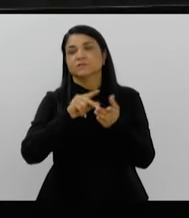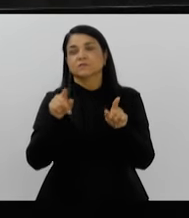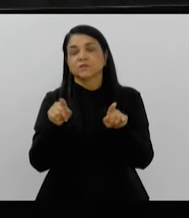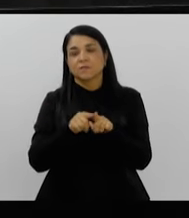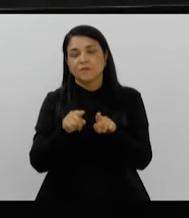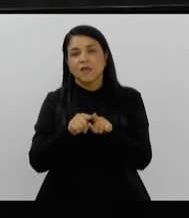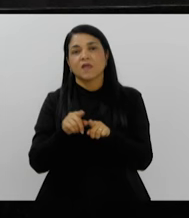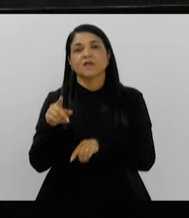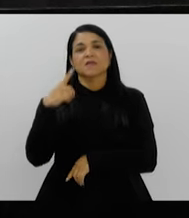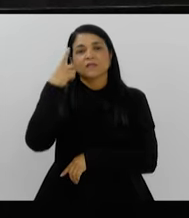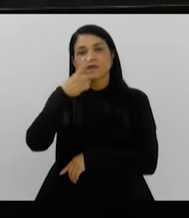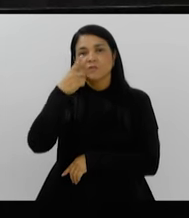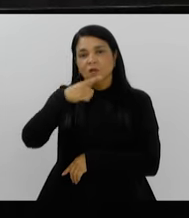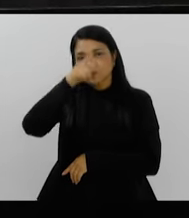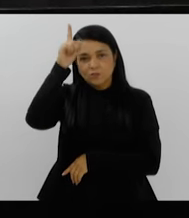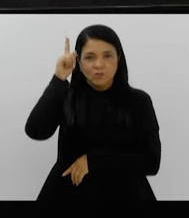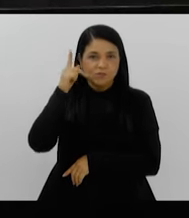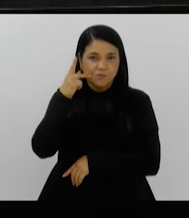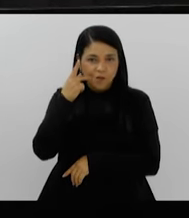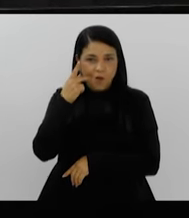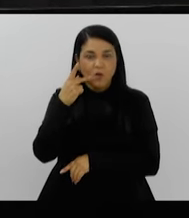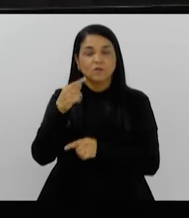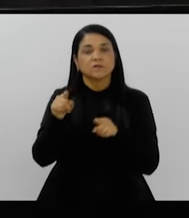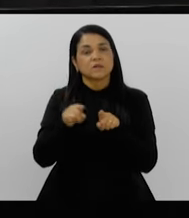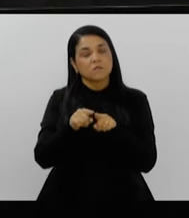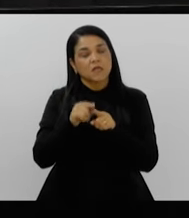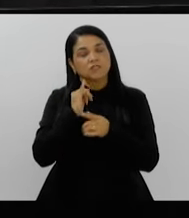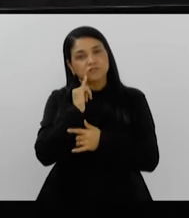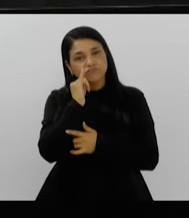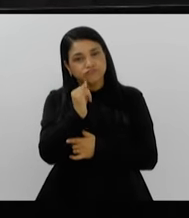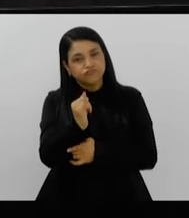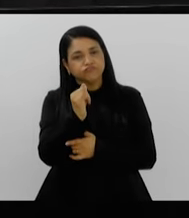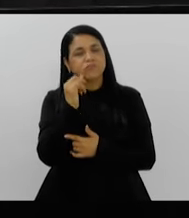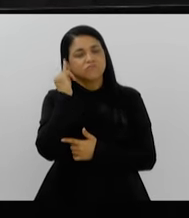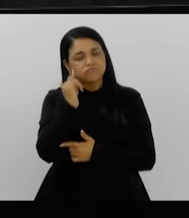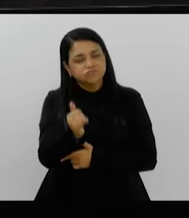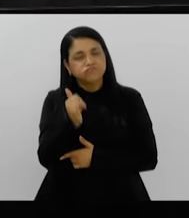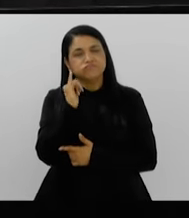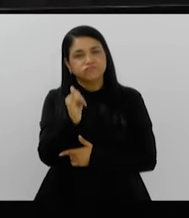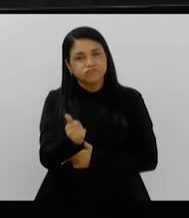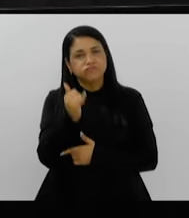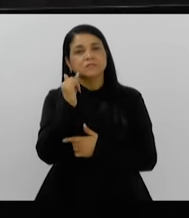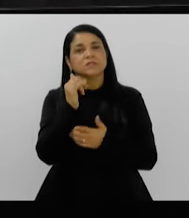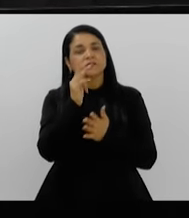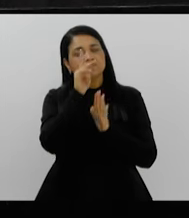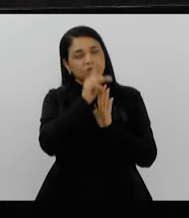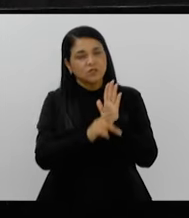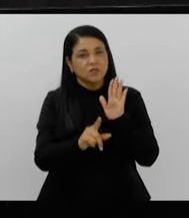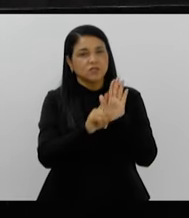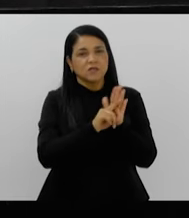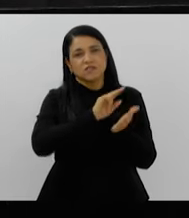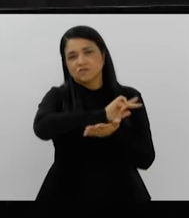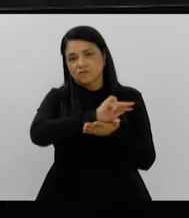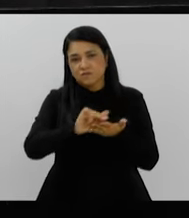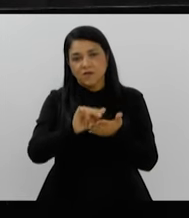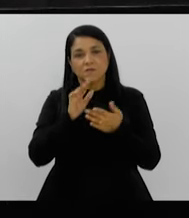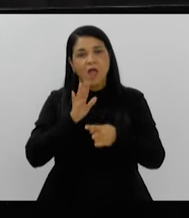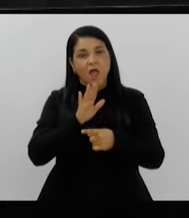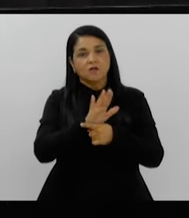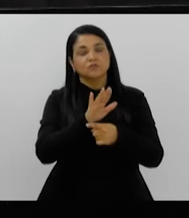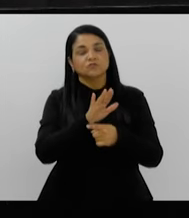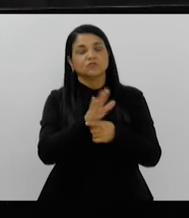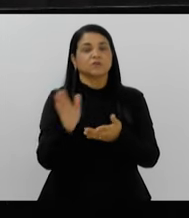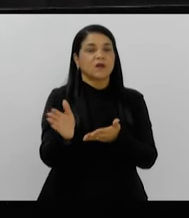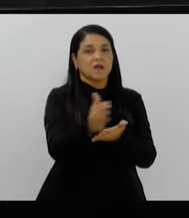o deputado Luiz Paulo já falou diversas vezes por inúmeros outros projetos de leis que vão ajudar a arrecadação